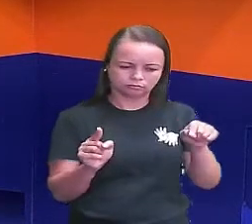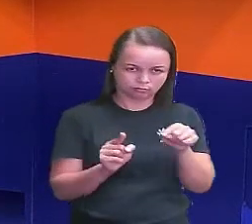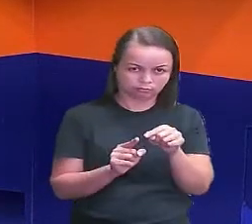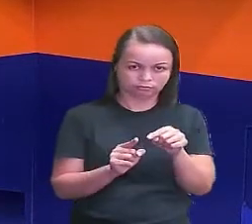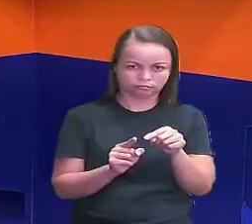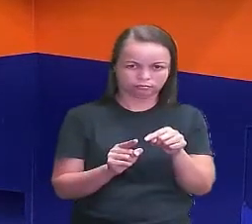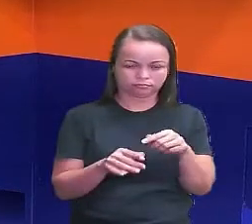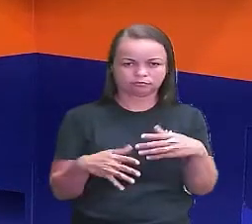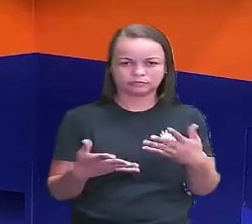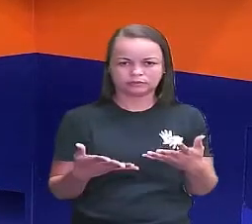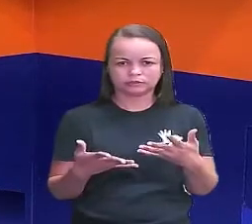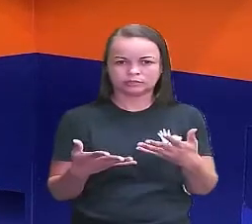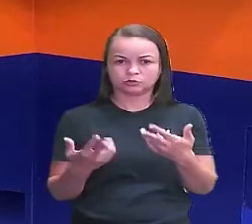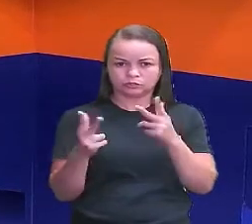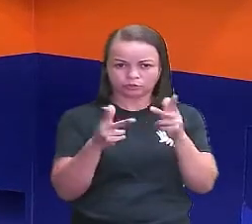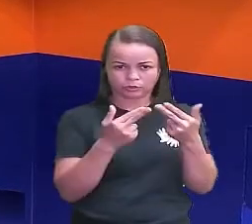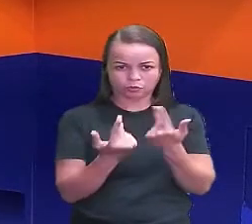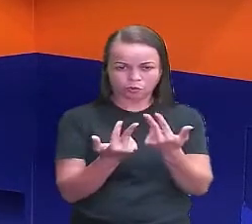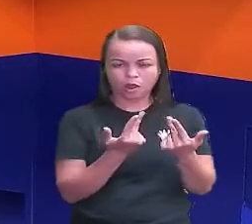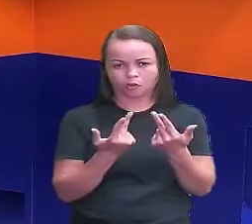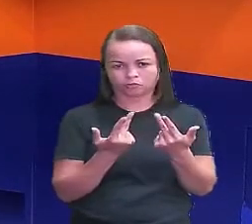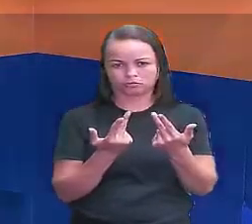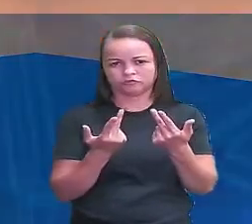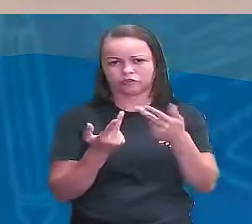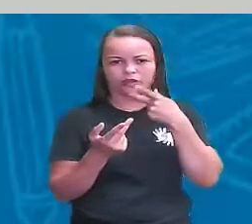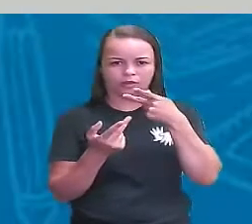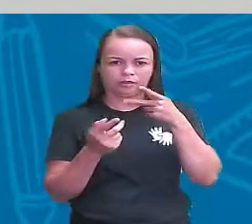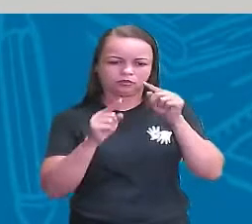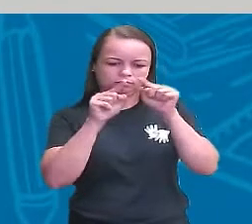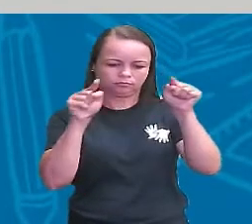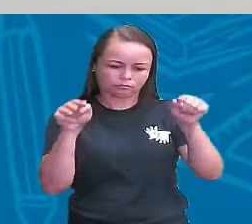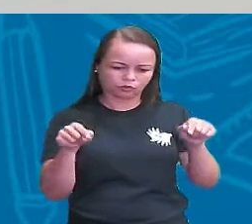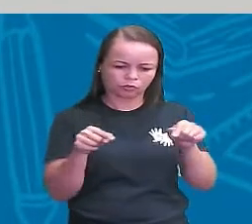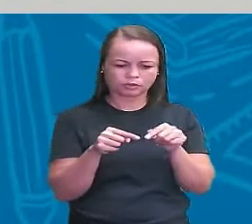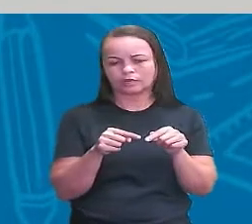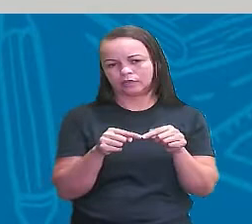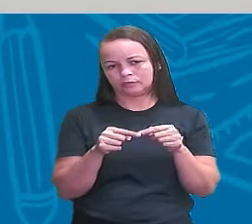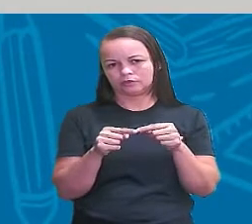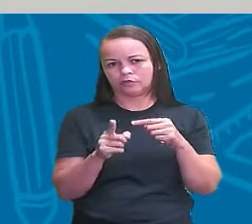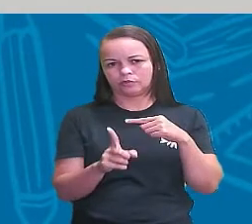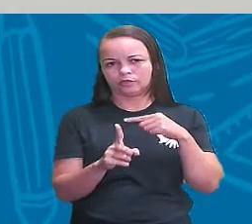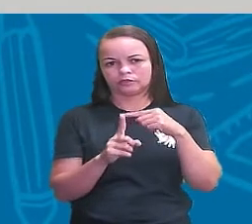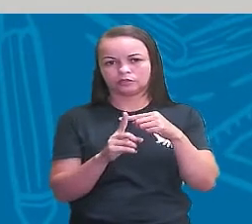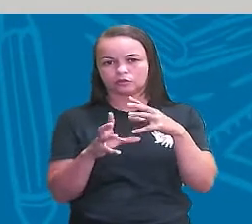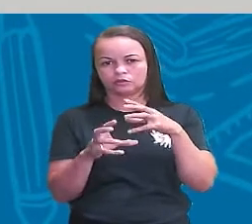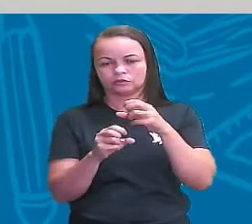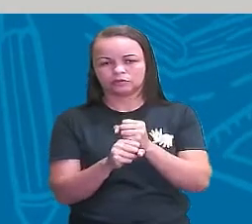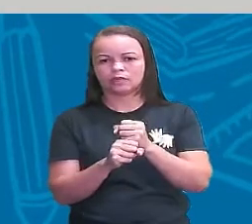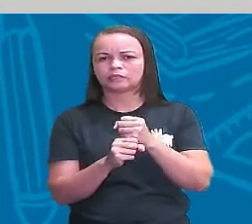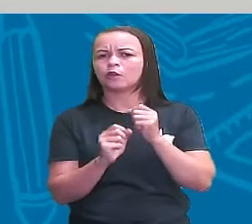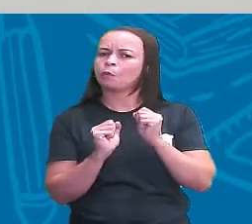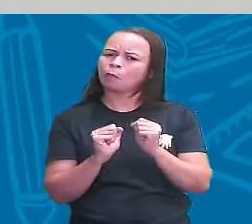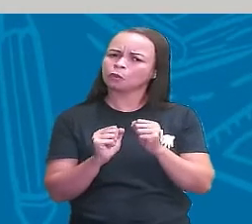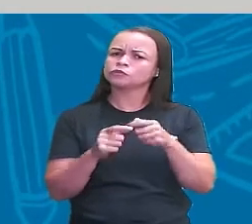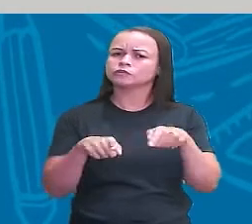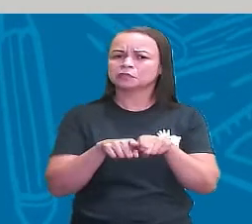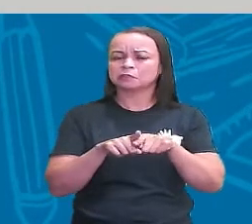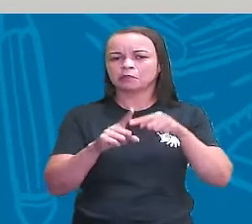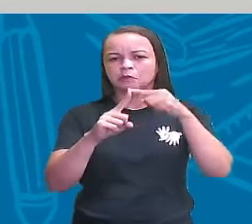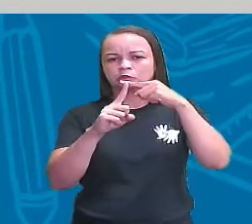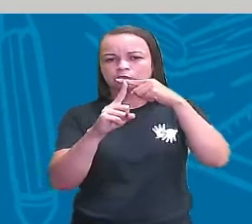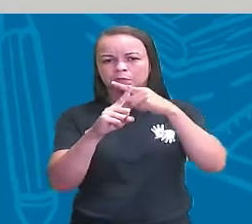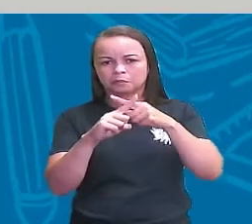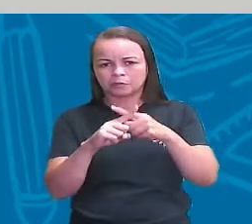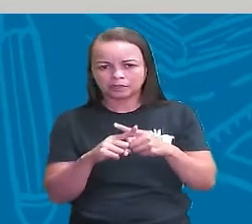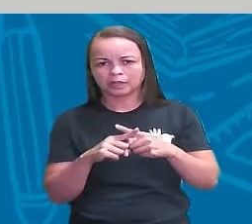Então, todos os lados não são iguais? Se eu estou falando em quadrado, então todos os lados são o quê? Iguais. Então, eu posso multiplicar por 4. Por que,